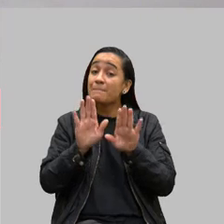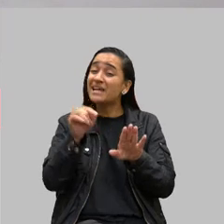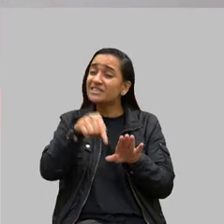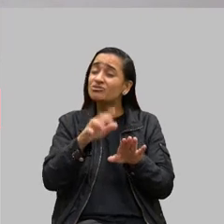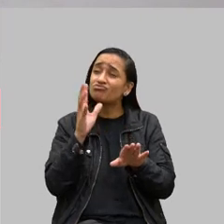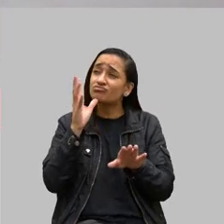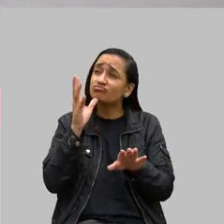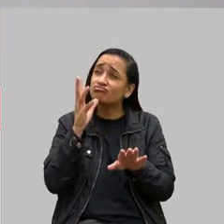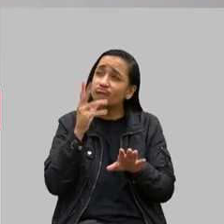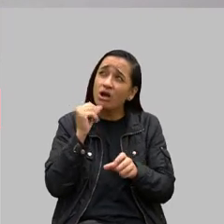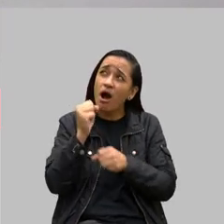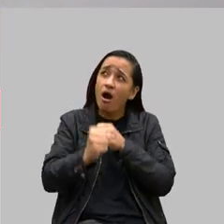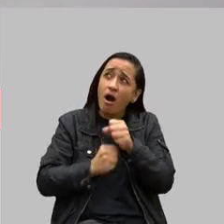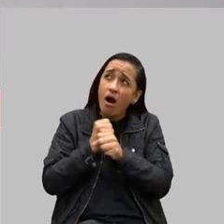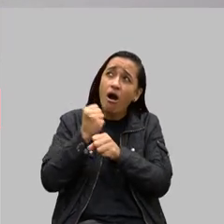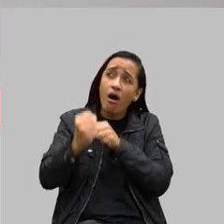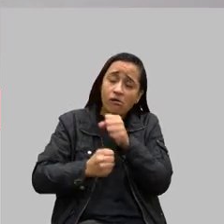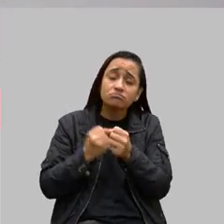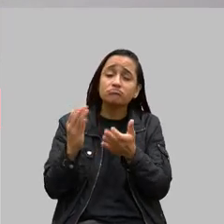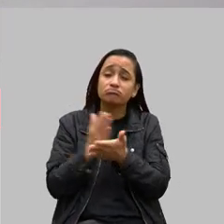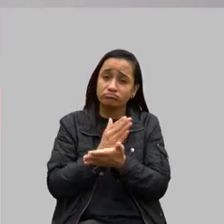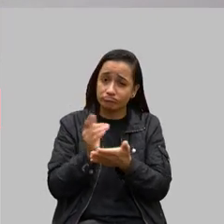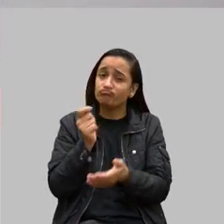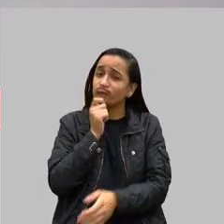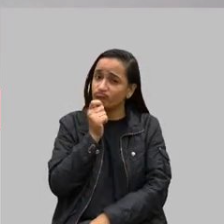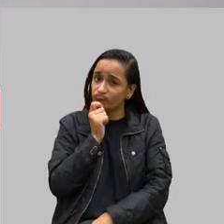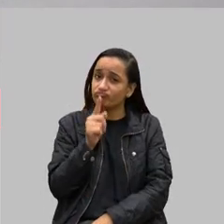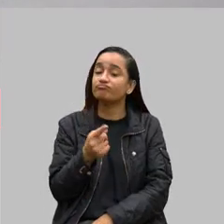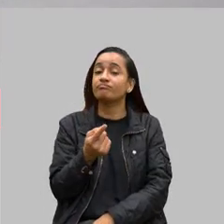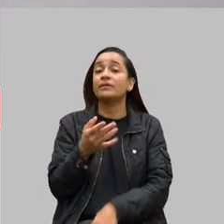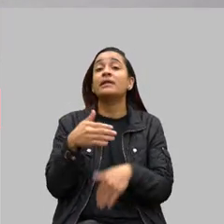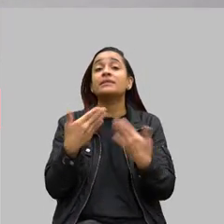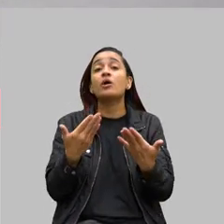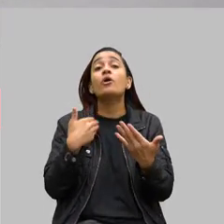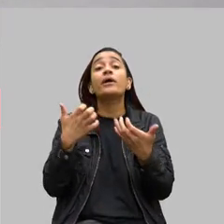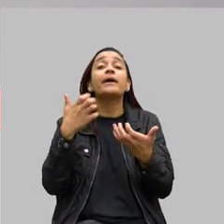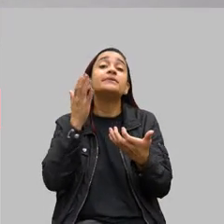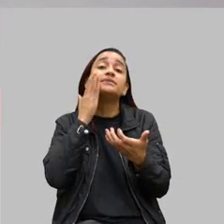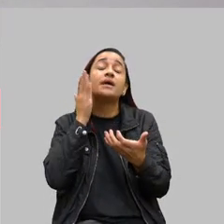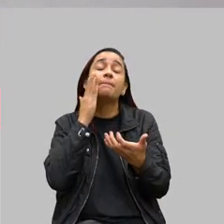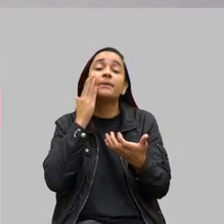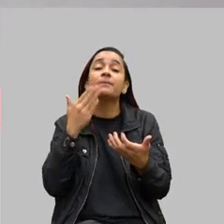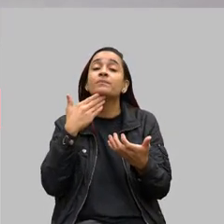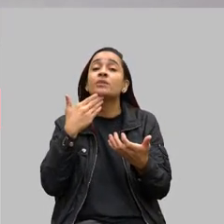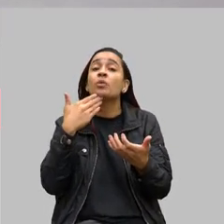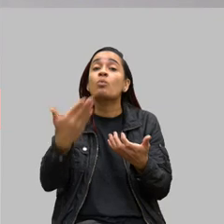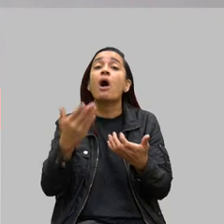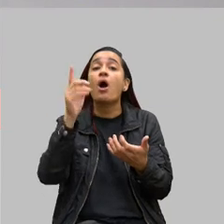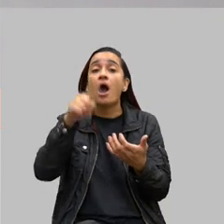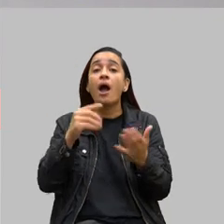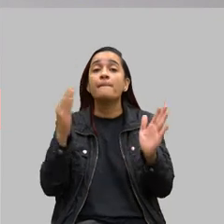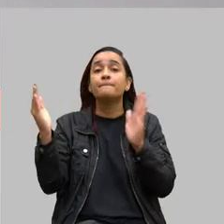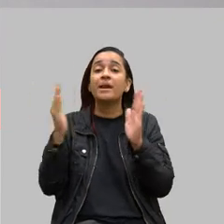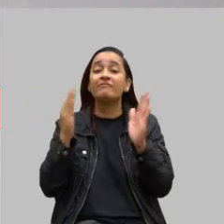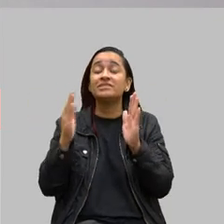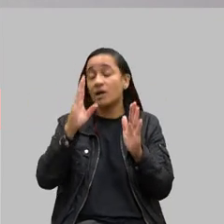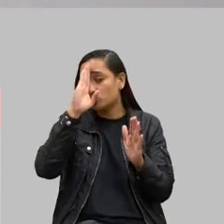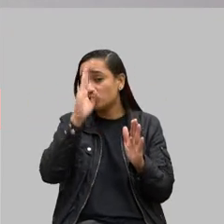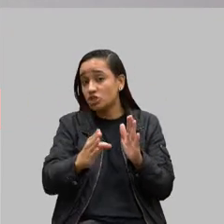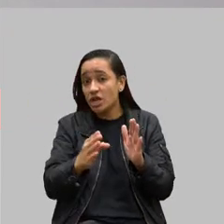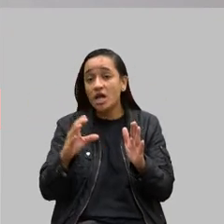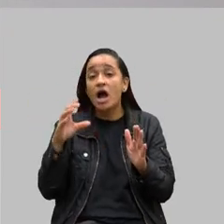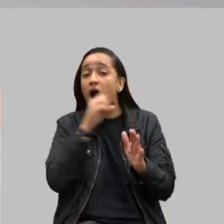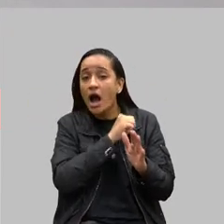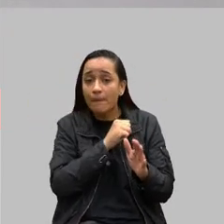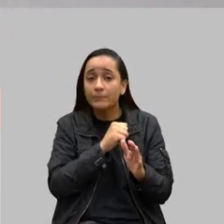né esse Impacto de fato na vida das pessoas Eu também queria saber qual que é eh a previsão imediata para essa melhoria do